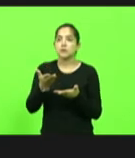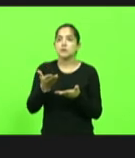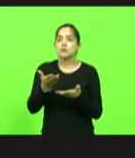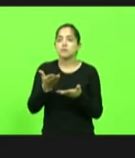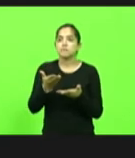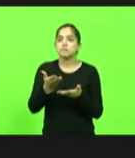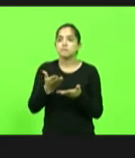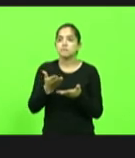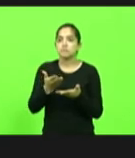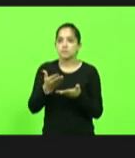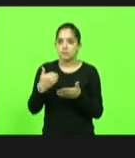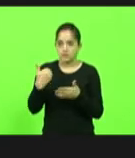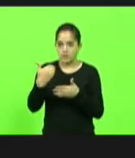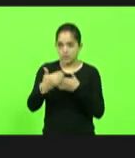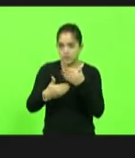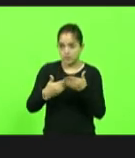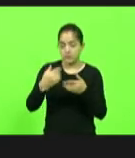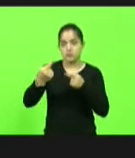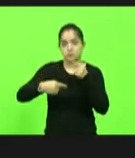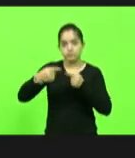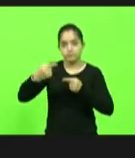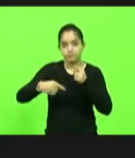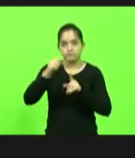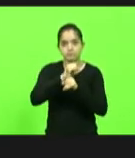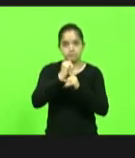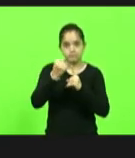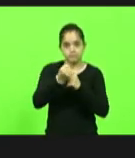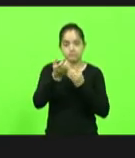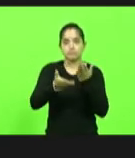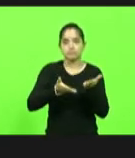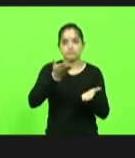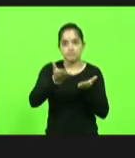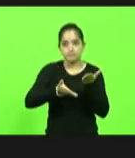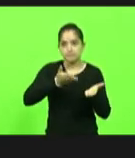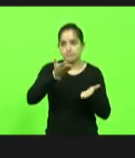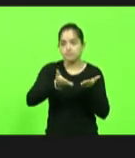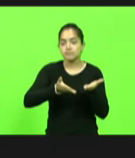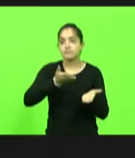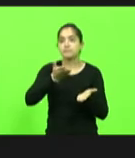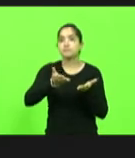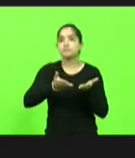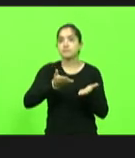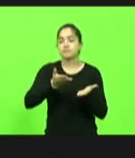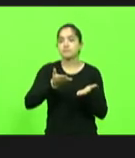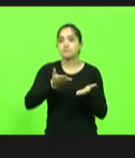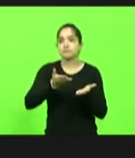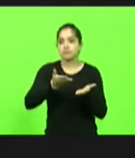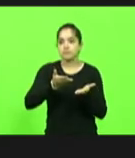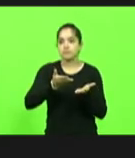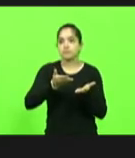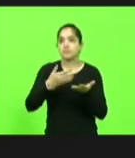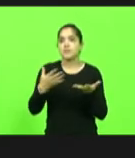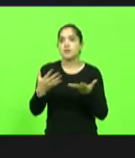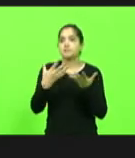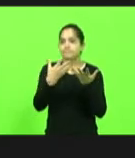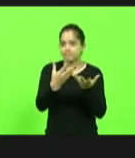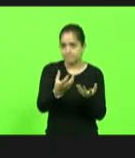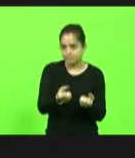nós, através da política de assistência social, estamos sendo